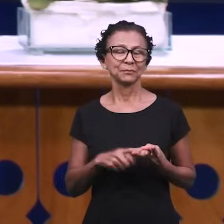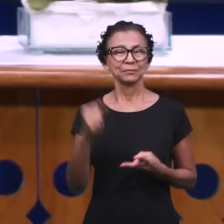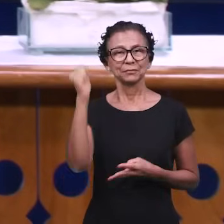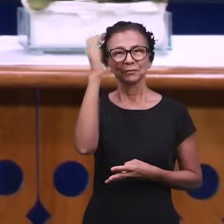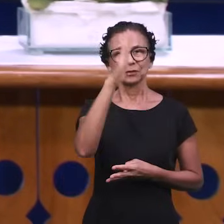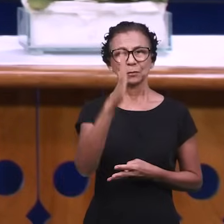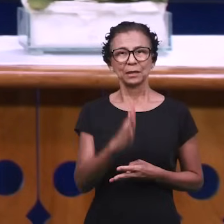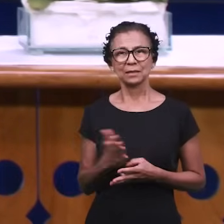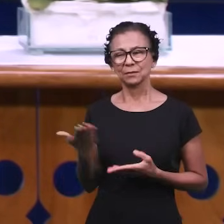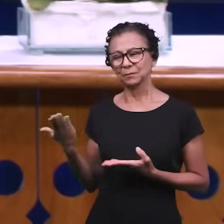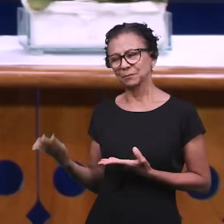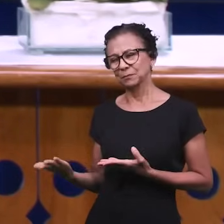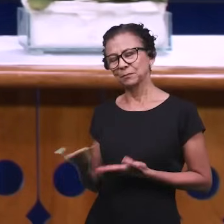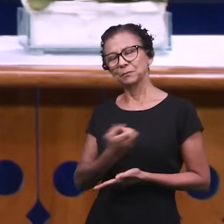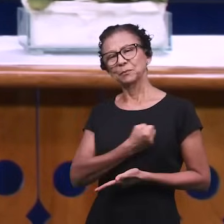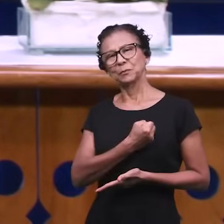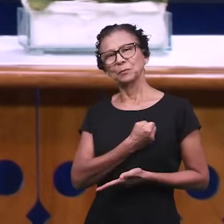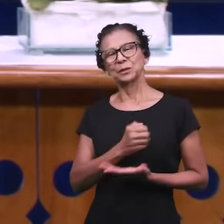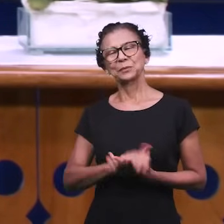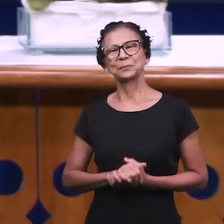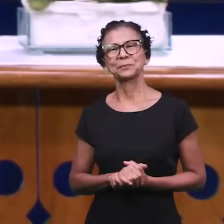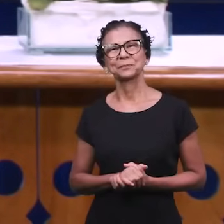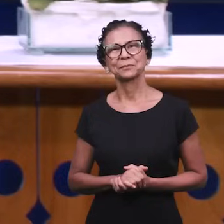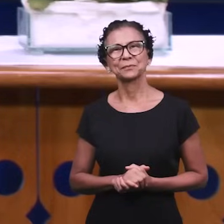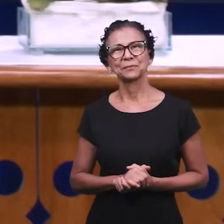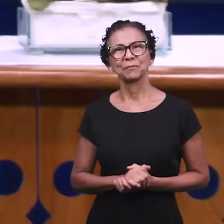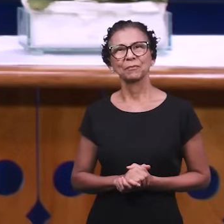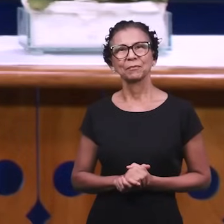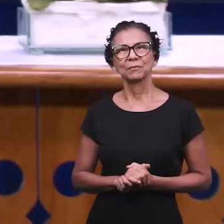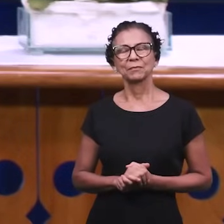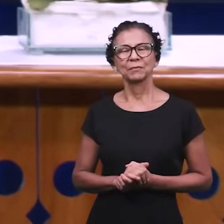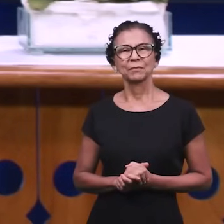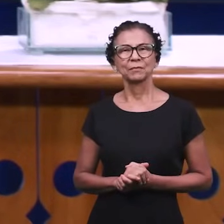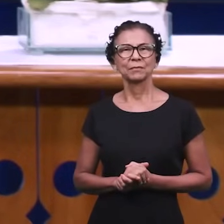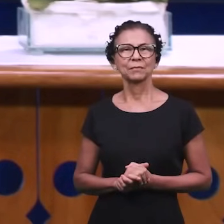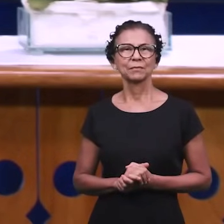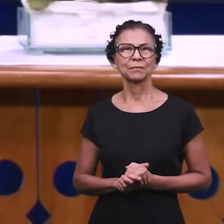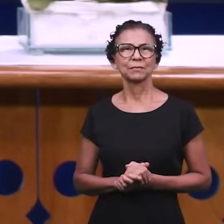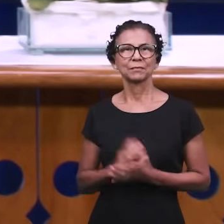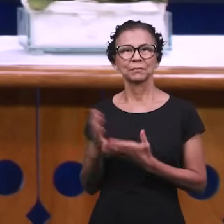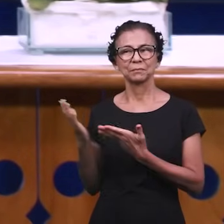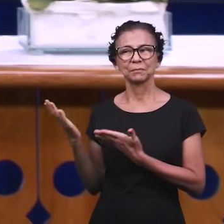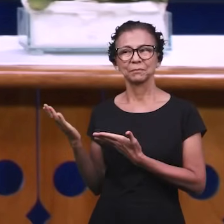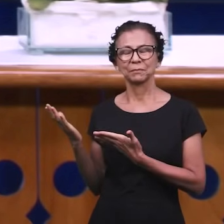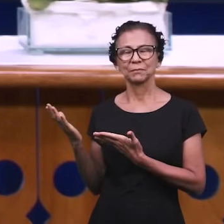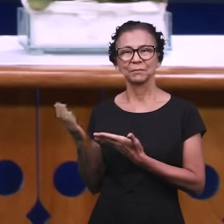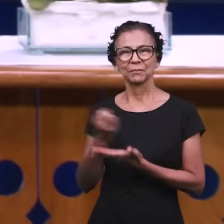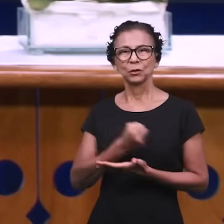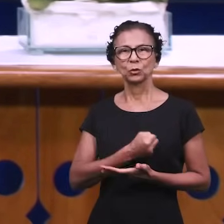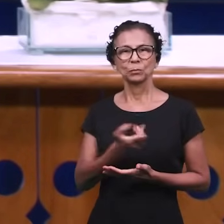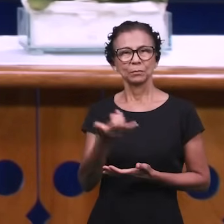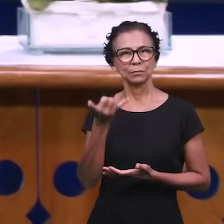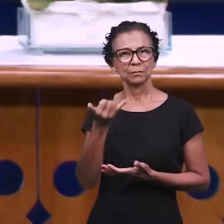estiver no Brasil, use o QR Code que está na tela agora, ou pode ligar para o 0800